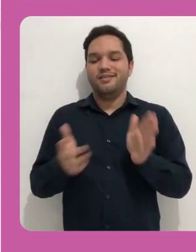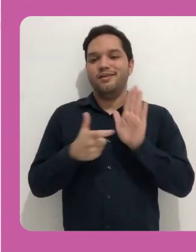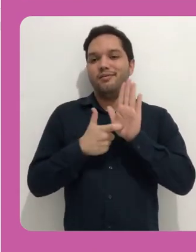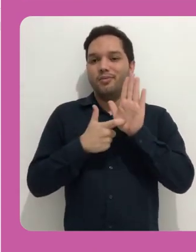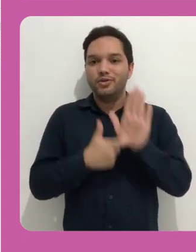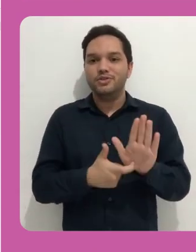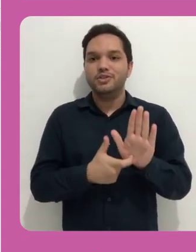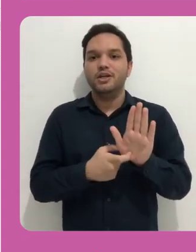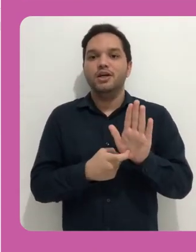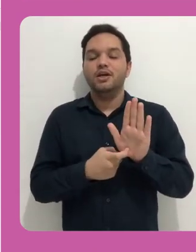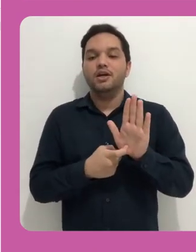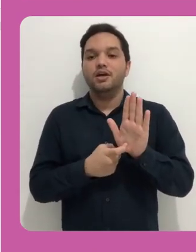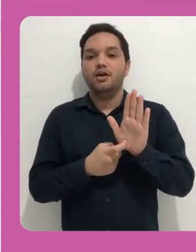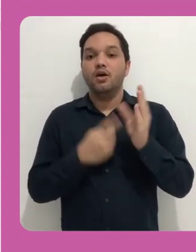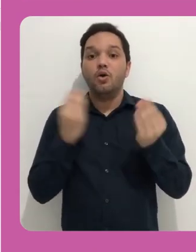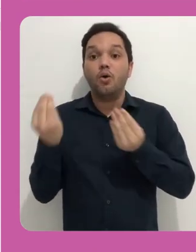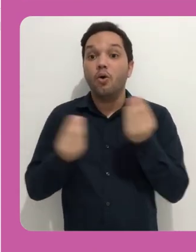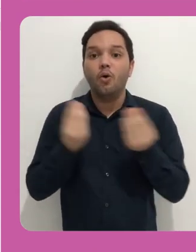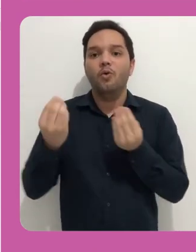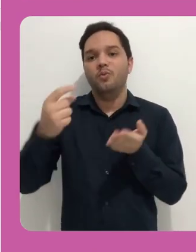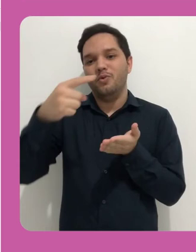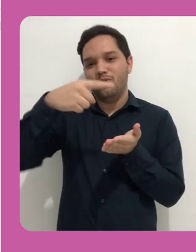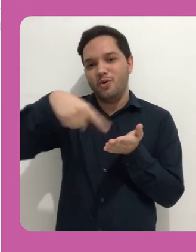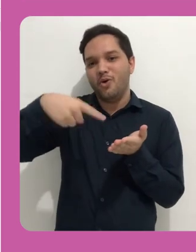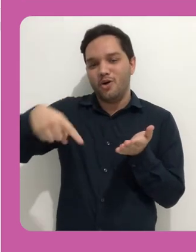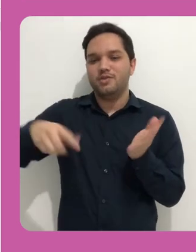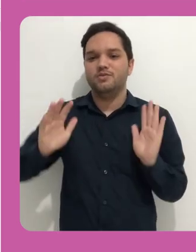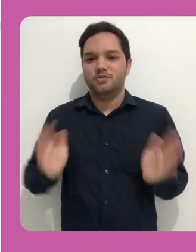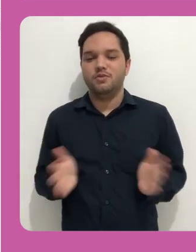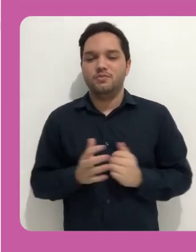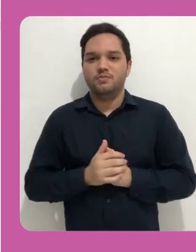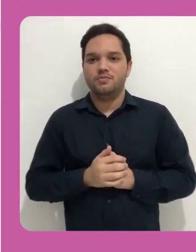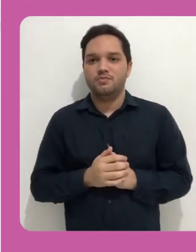pouco da correção.